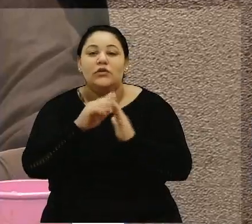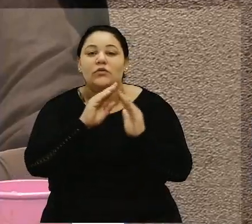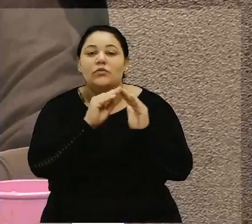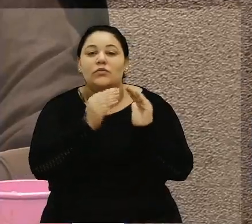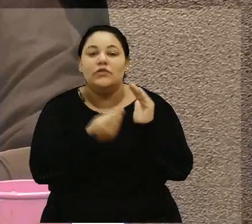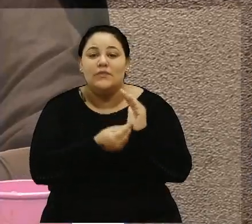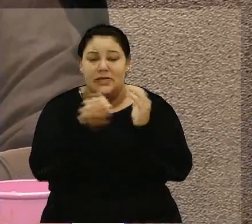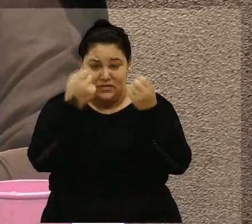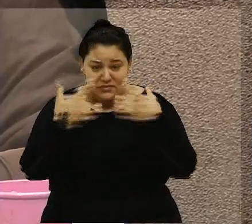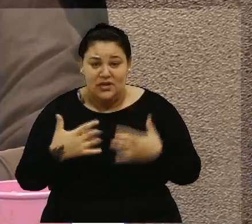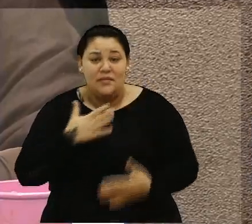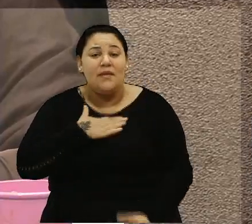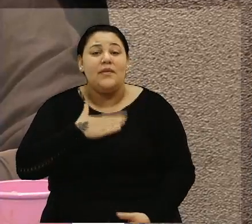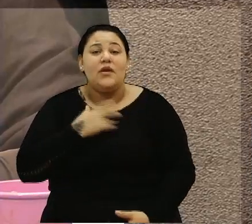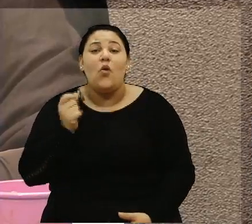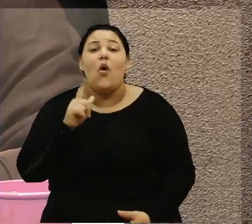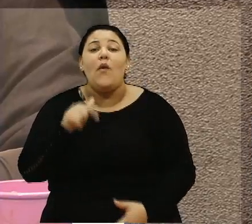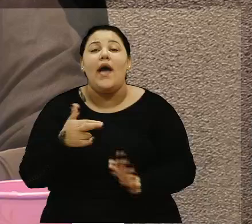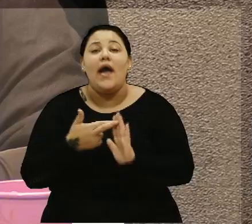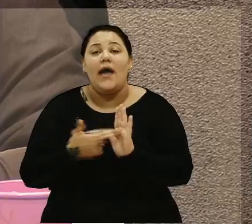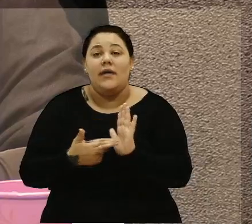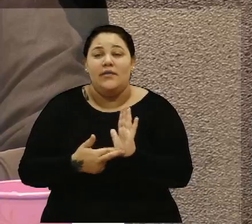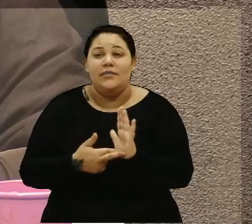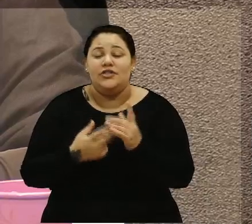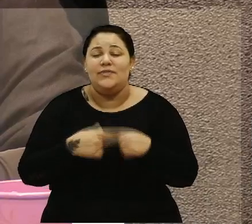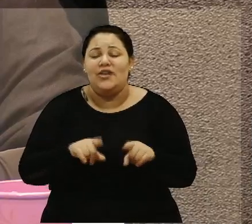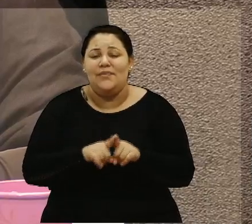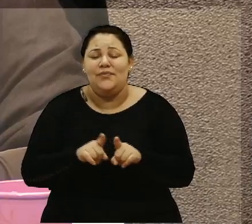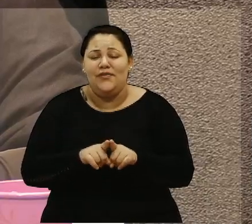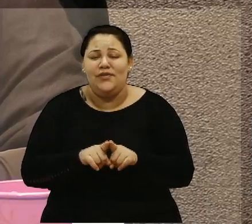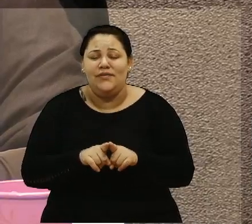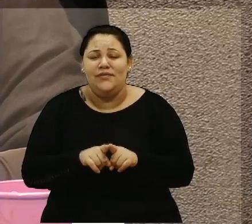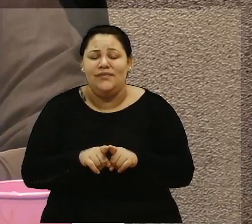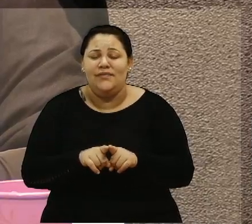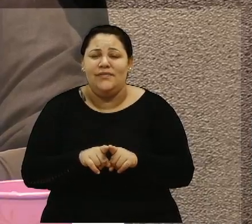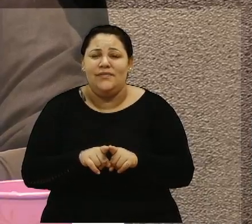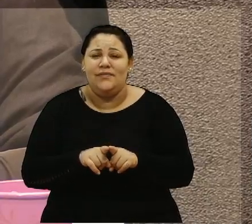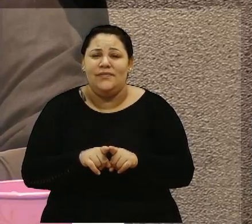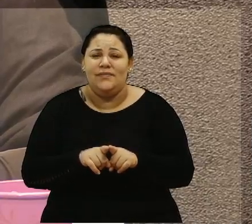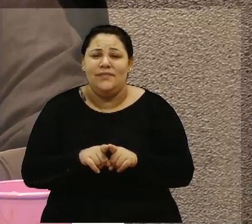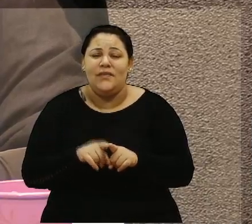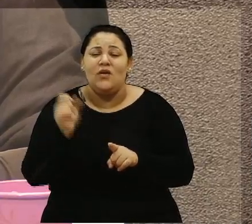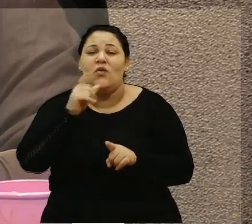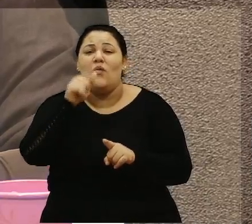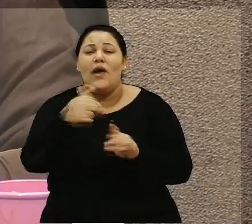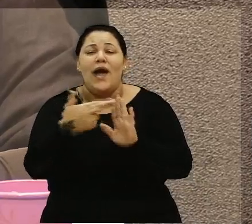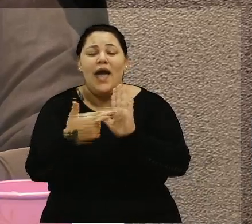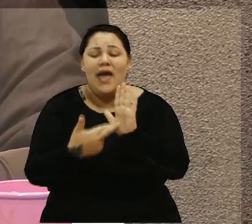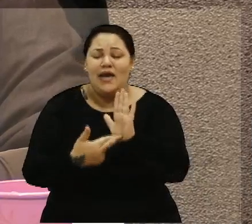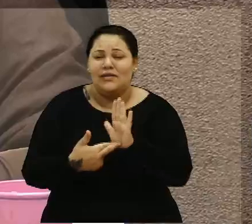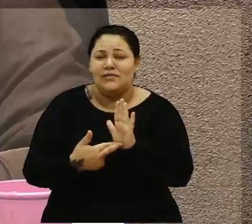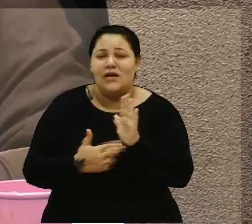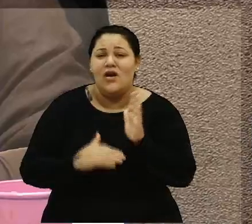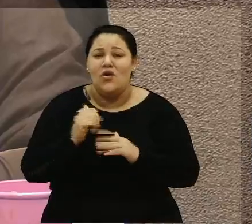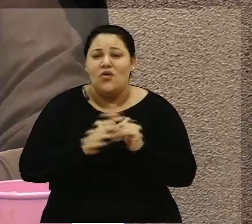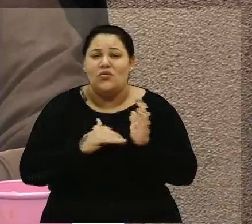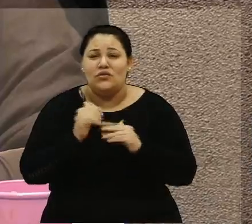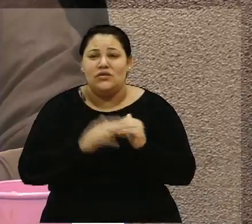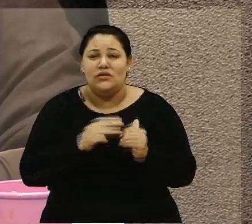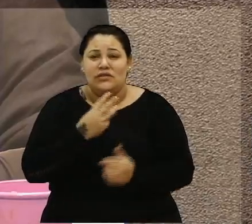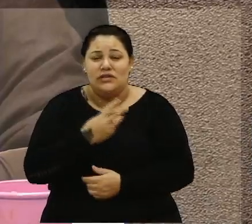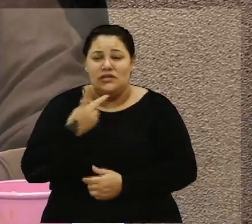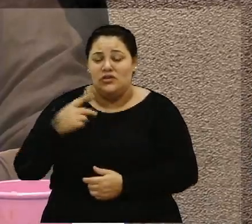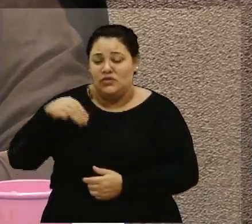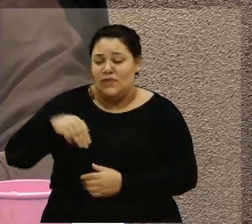explicam para nós qual é o regramento que vocês têm. Qual é o regramento? O cara construiu 32 metros longe